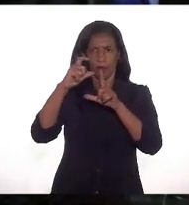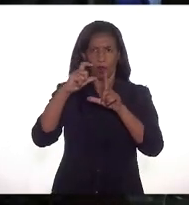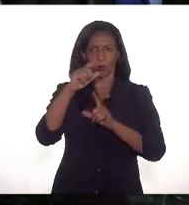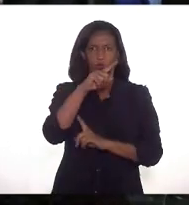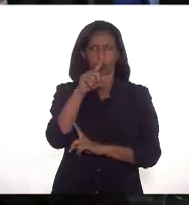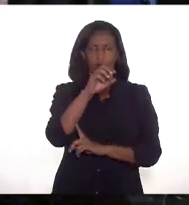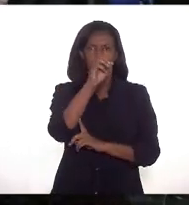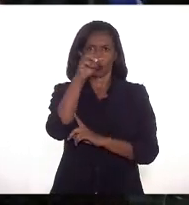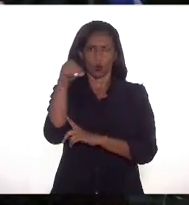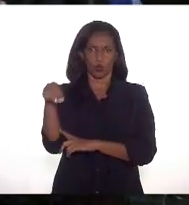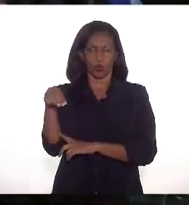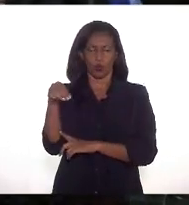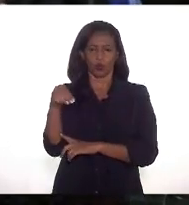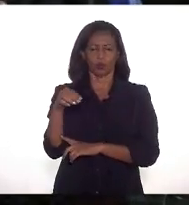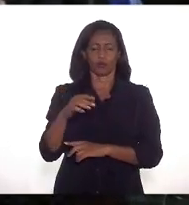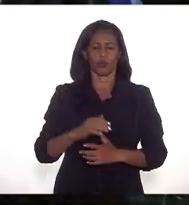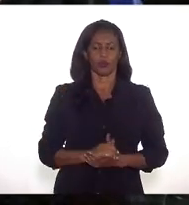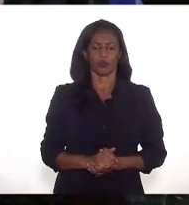plataforma Zoom,